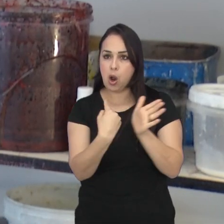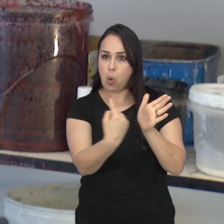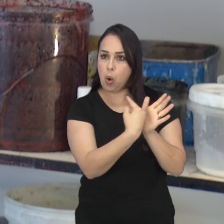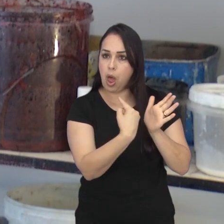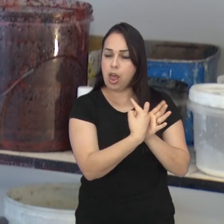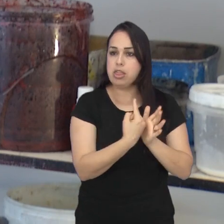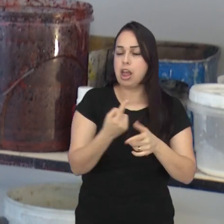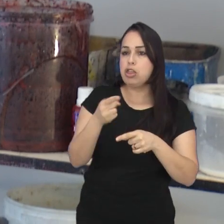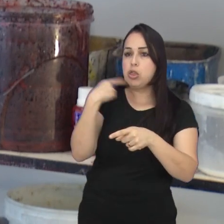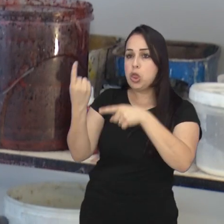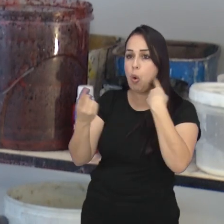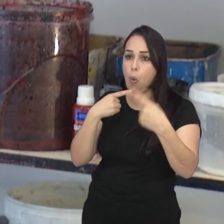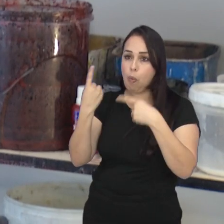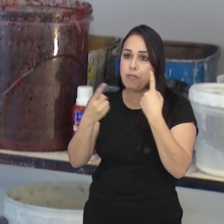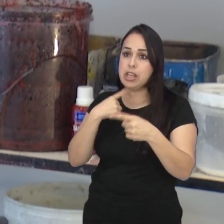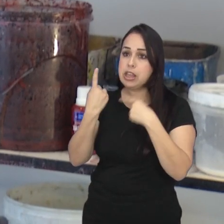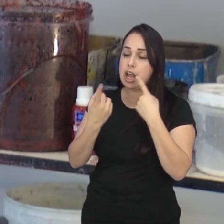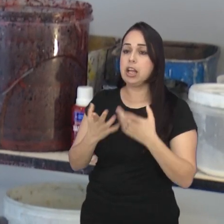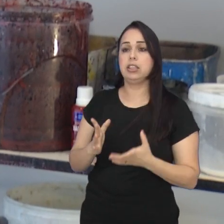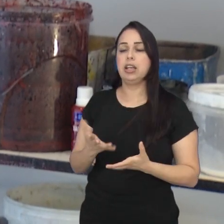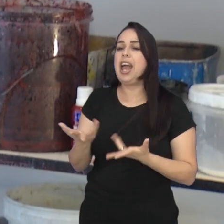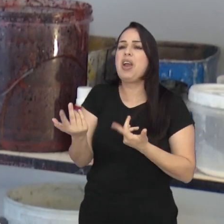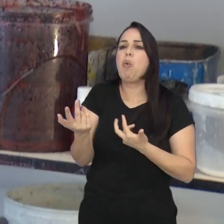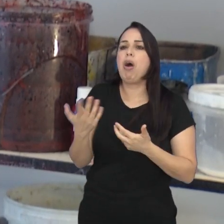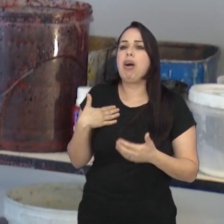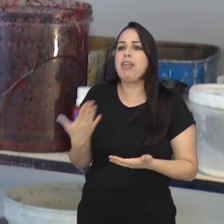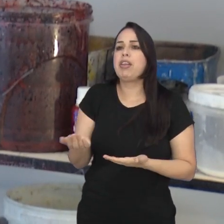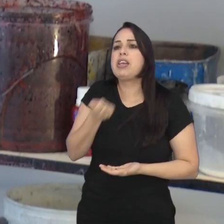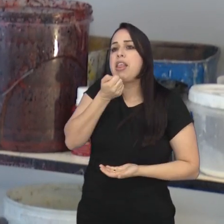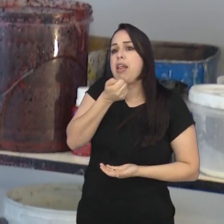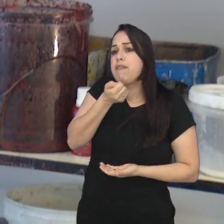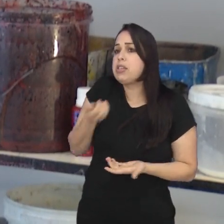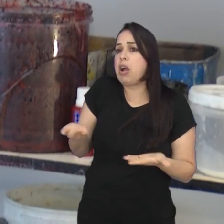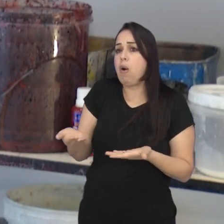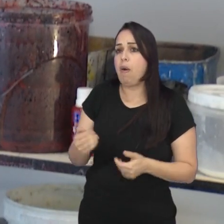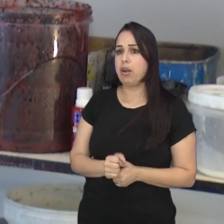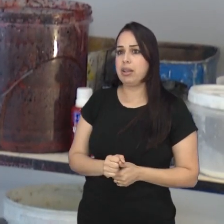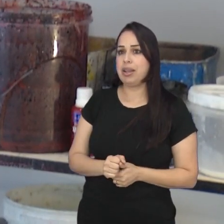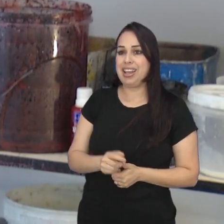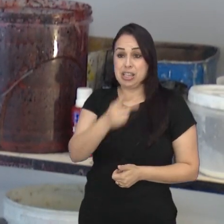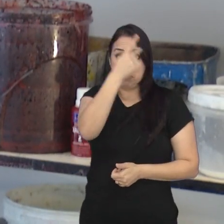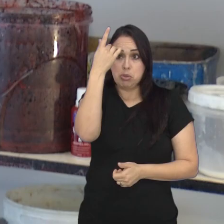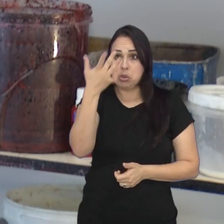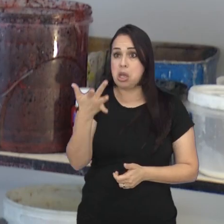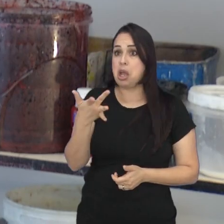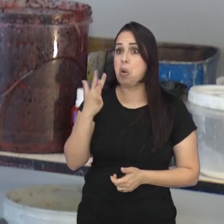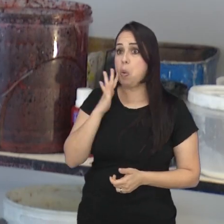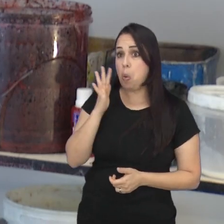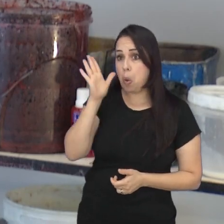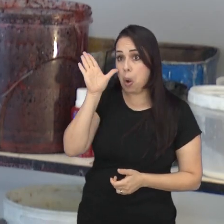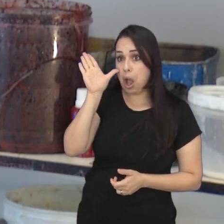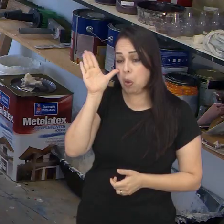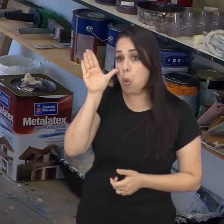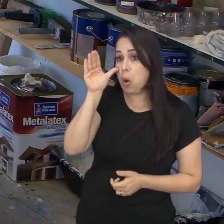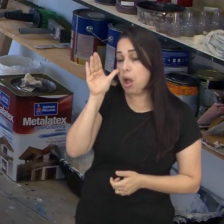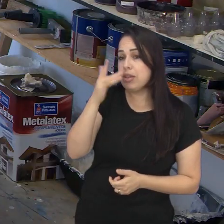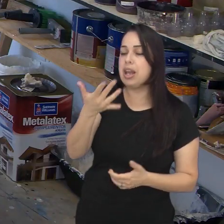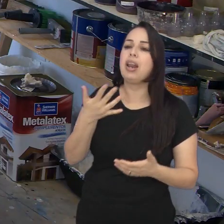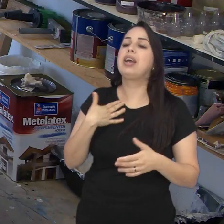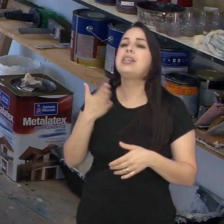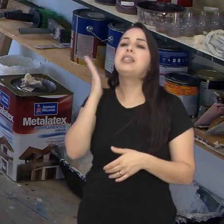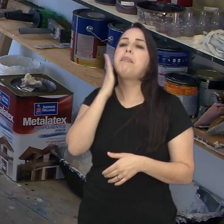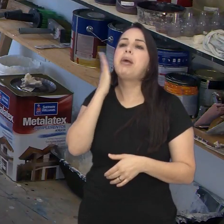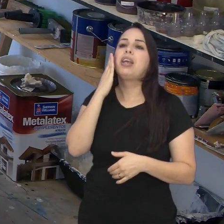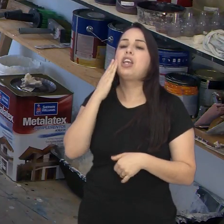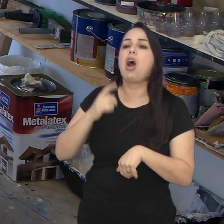perguntar, saber coisas que a gente está conversando aqui, né? A pessoa é curiosa, ela quer saber, né? Ela quer saber que